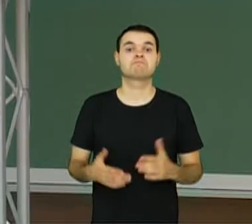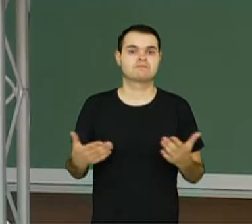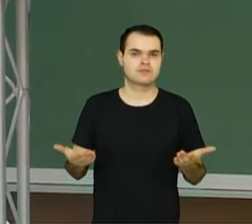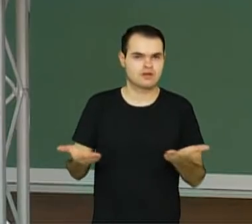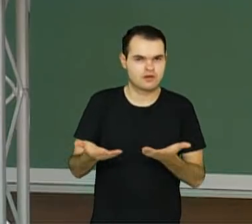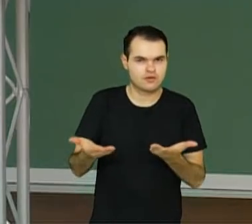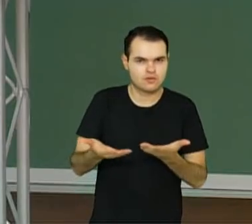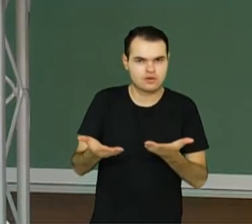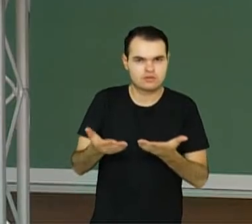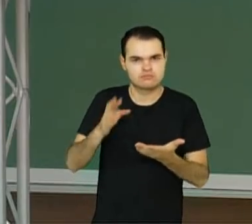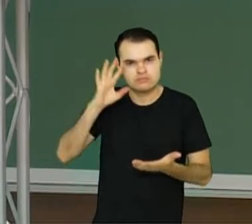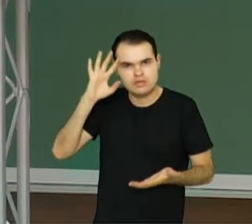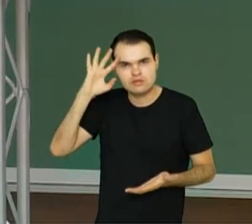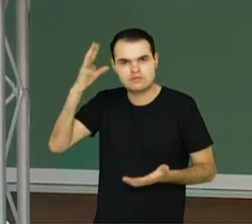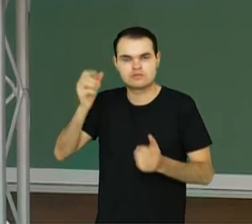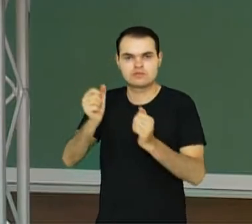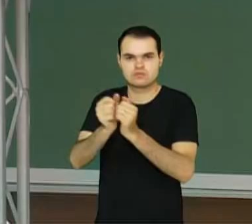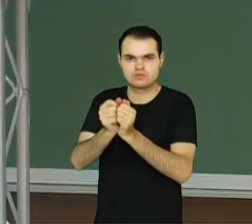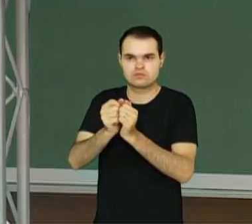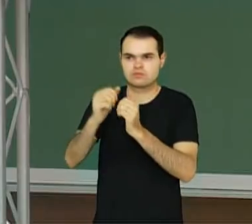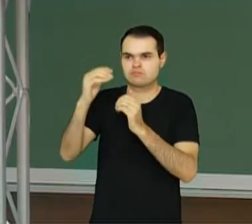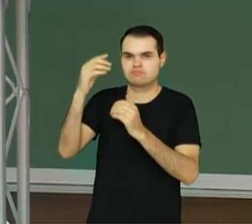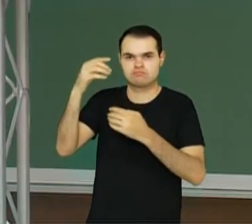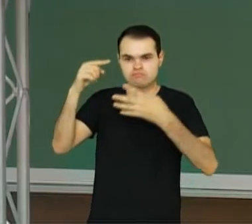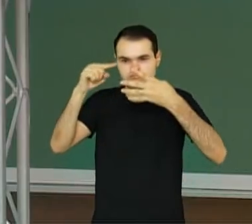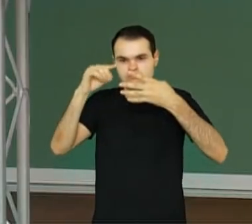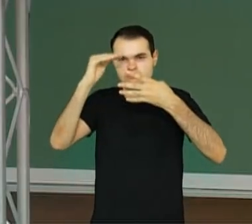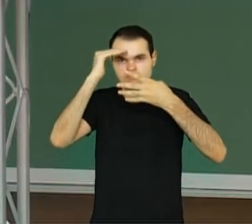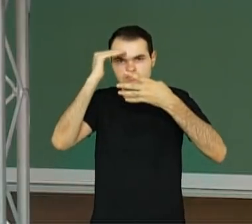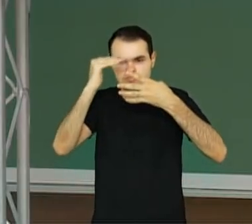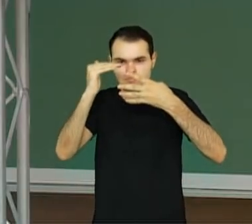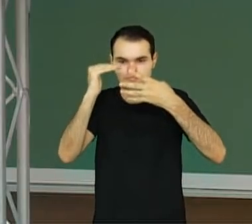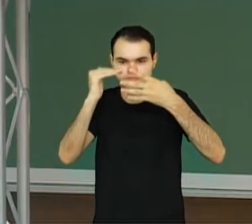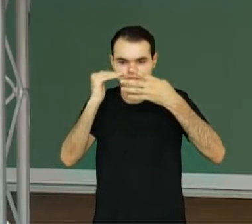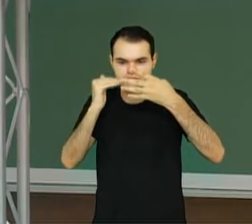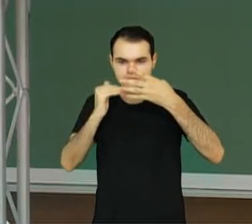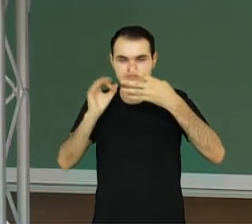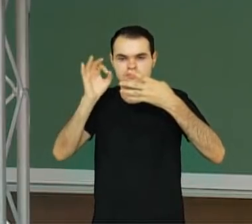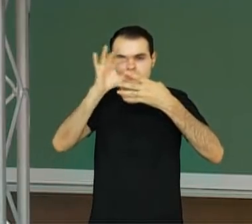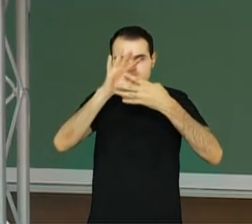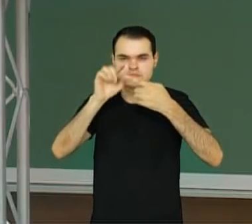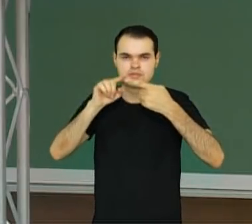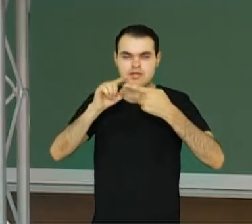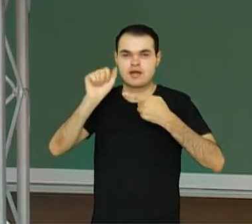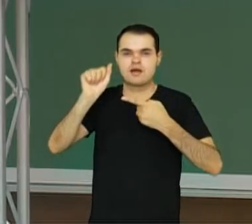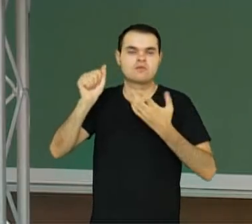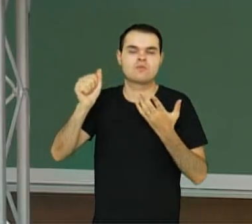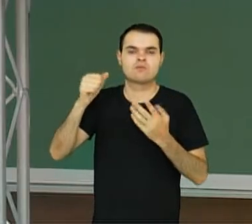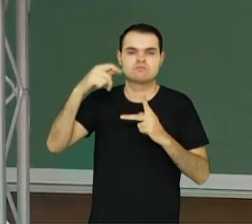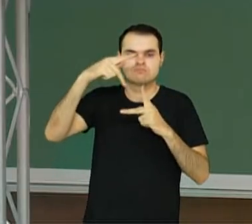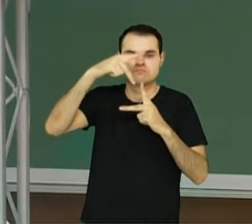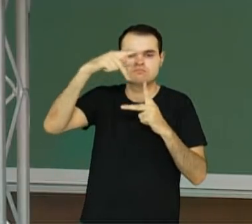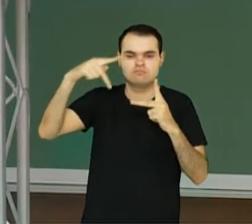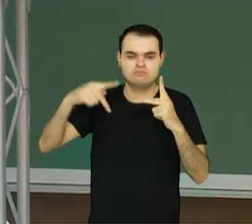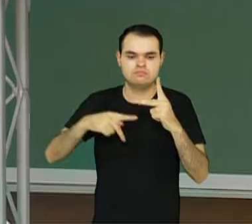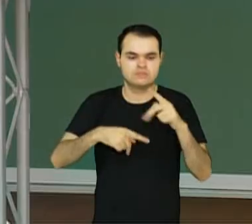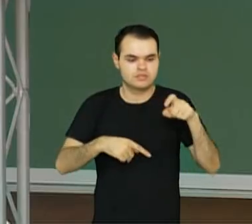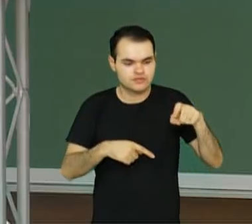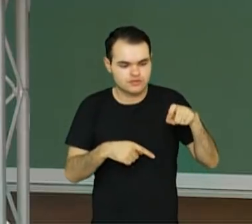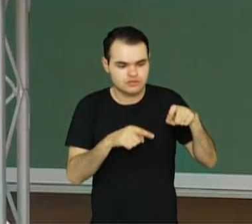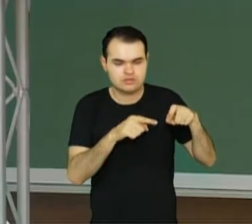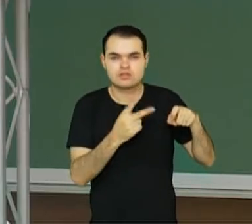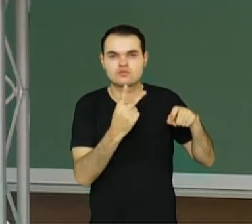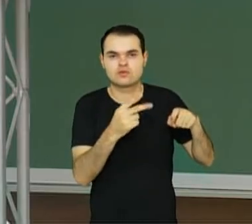Então agora nós vamos resolver o exercício. Um item por vez, lembra que eu te falei, né? Letra A. Qual é o perímetro desse retângulo se x mede 2